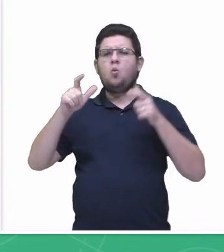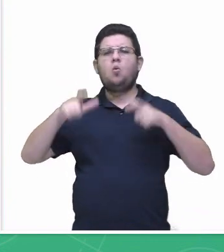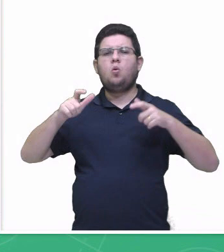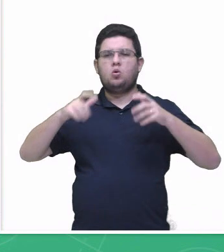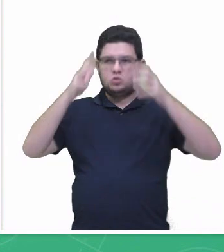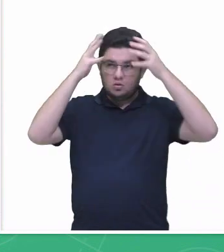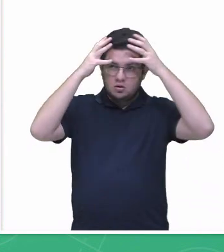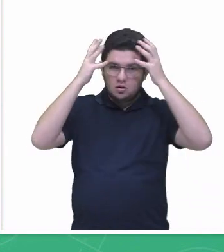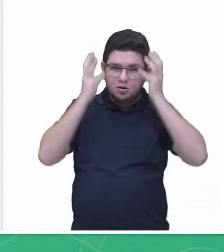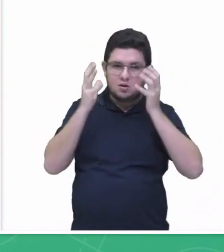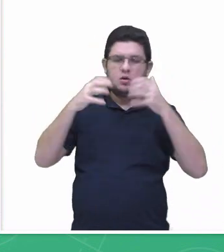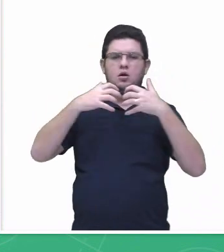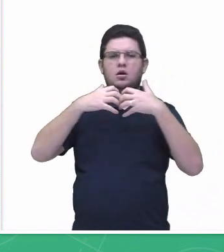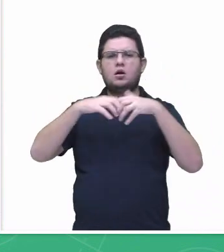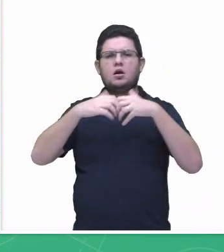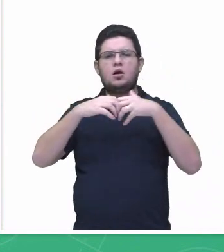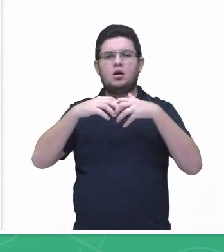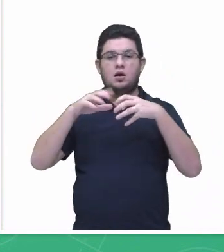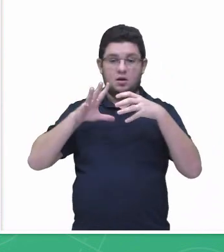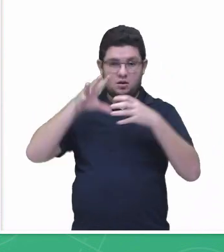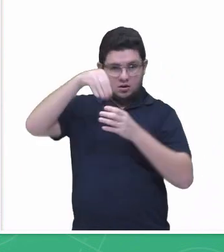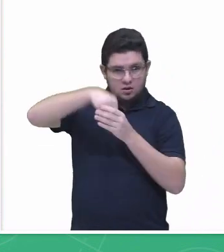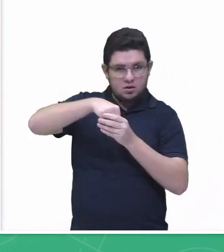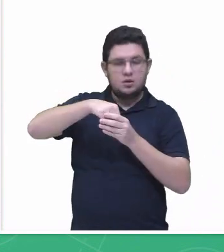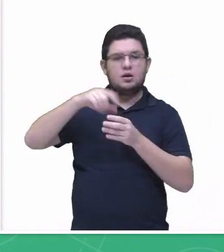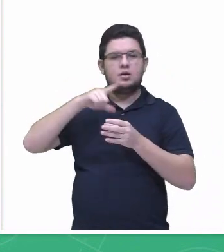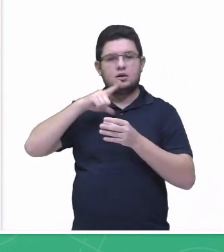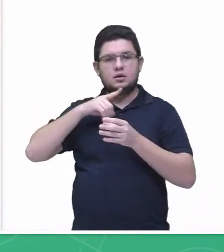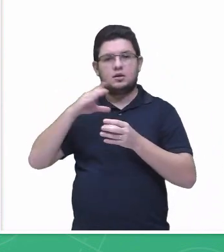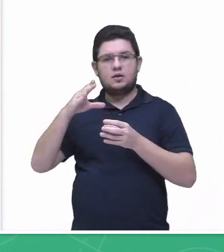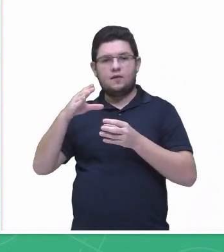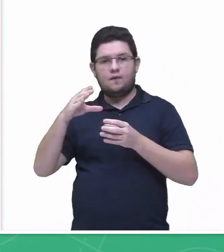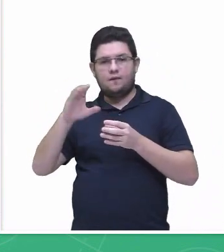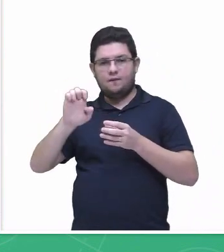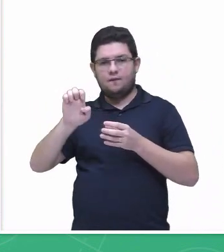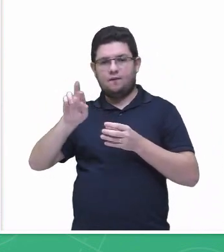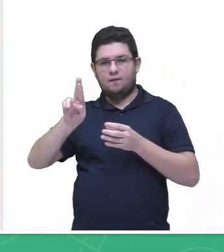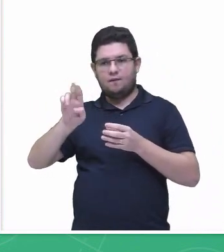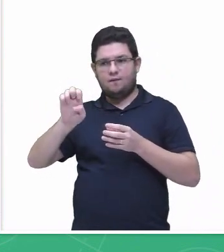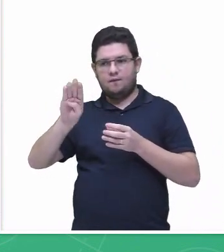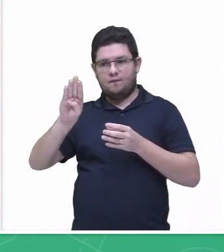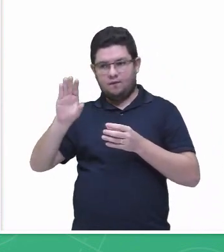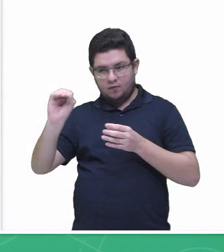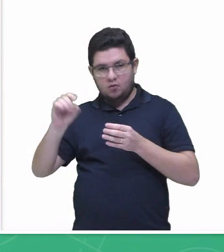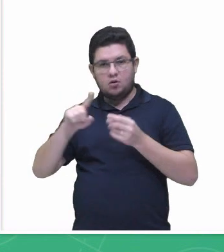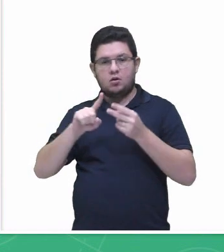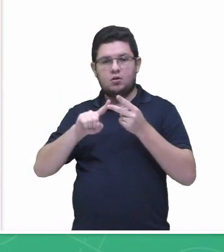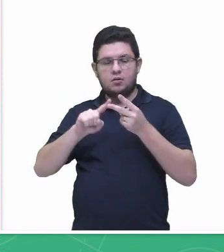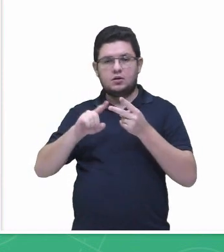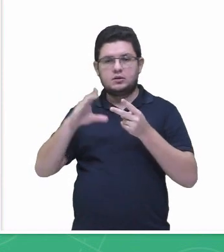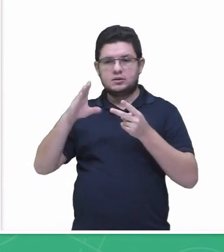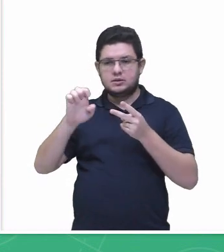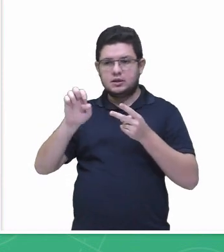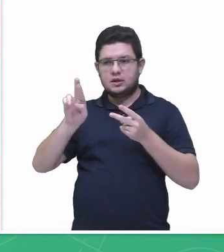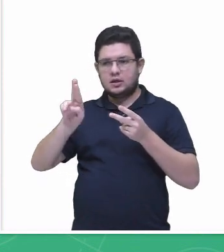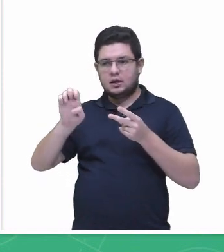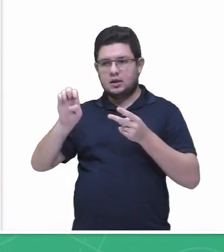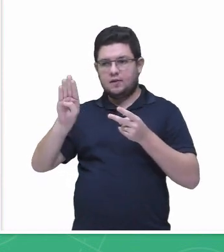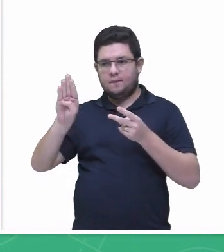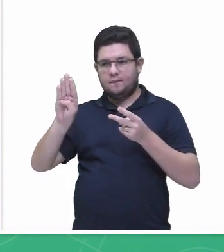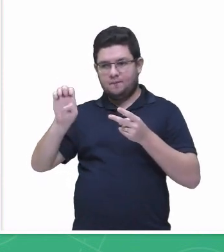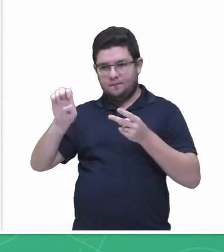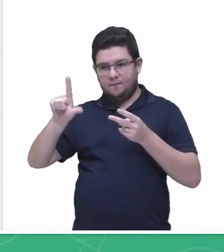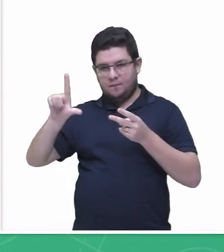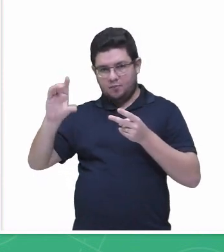Pelo cérebro, pelo cerebelo e pelo bulbo. Além dele, tem a medula espinhal, que ela está por dentro da nossa coluna